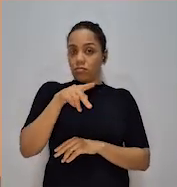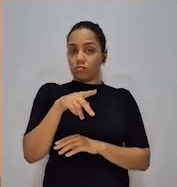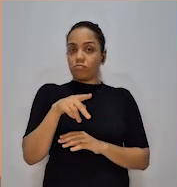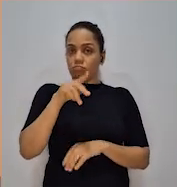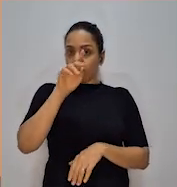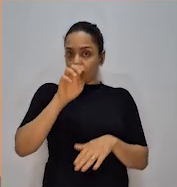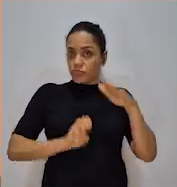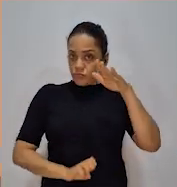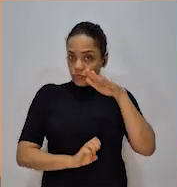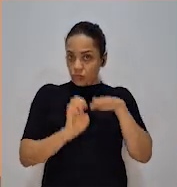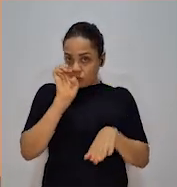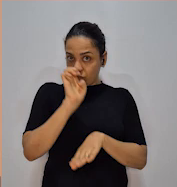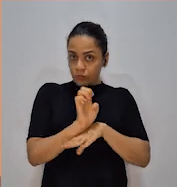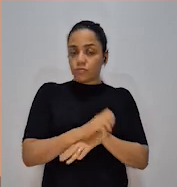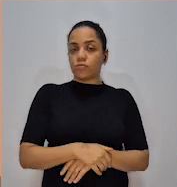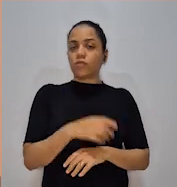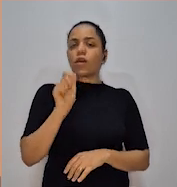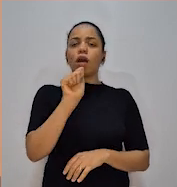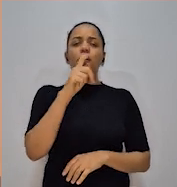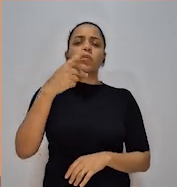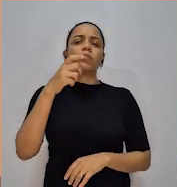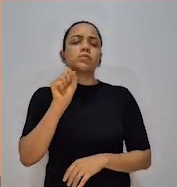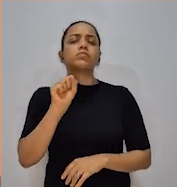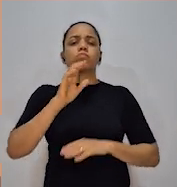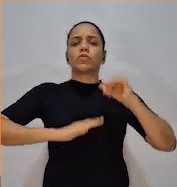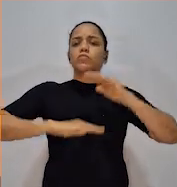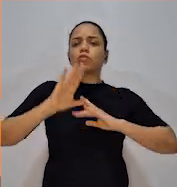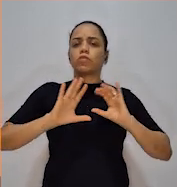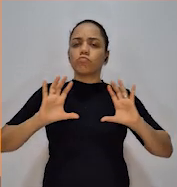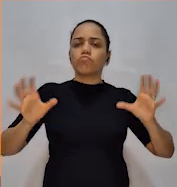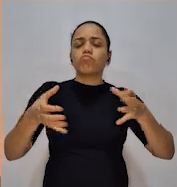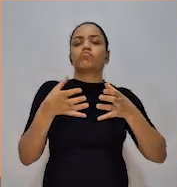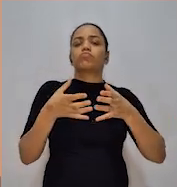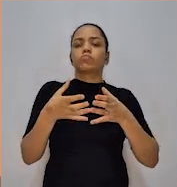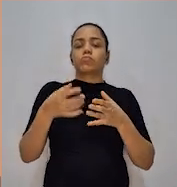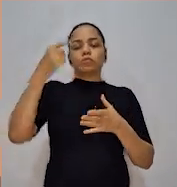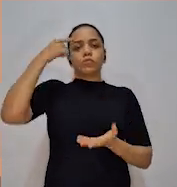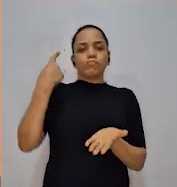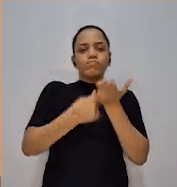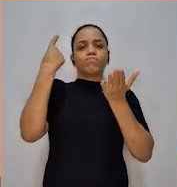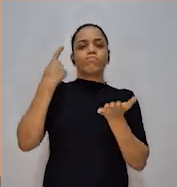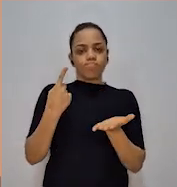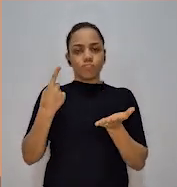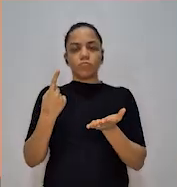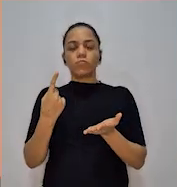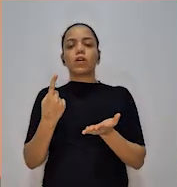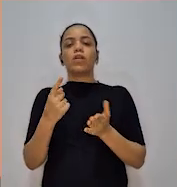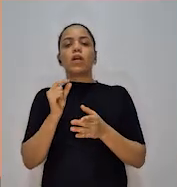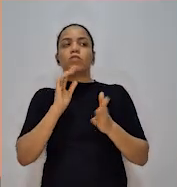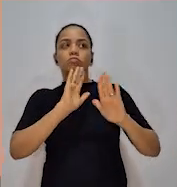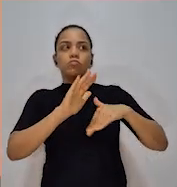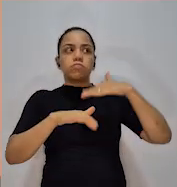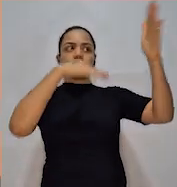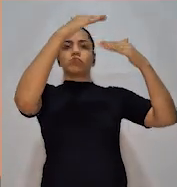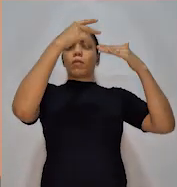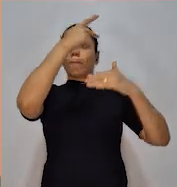espaço colaborativo que reúne profissionais, empresas e especialistas comprometidos com a evolução da gestão de